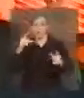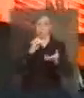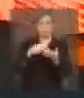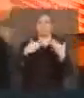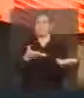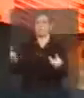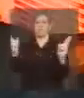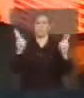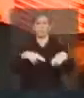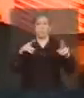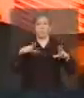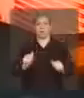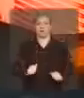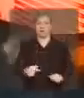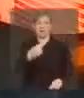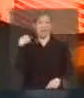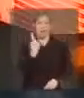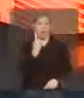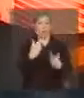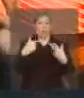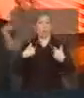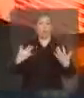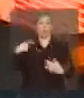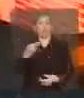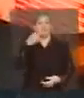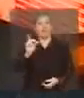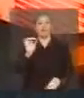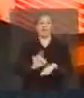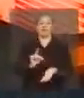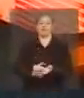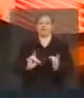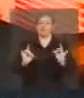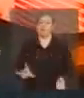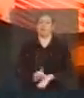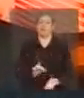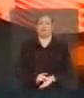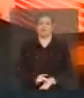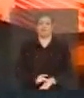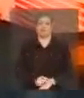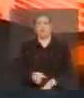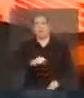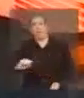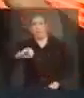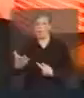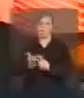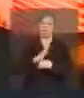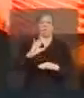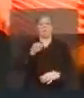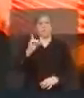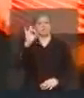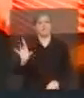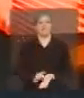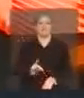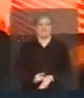A única coisa que eu quero é que digam a verdade e somente a verdade. Contra ou a favor, mas diga